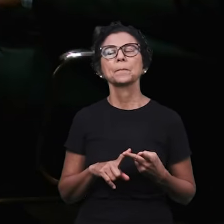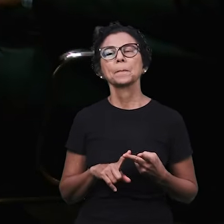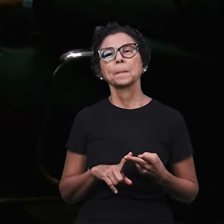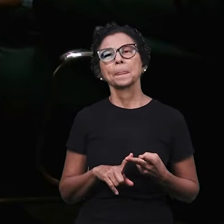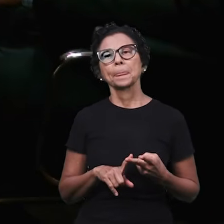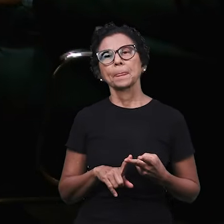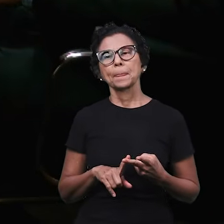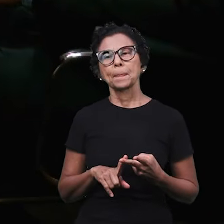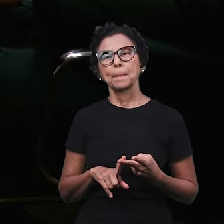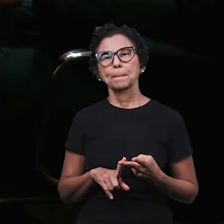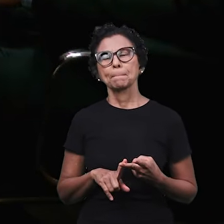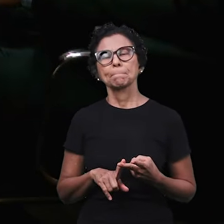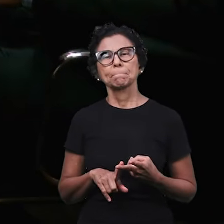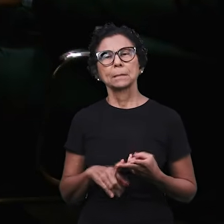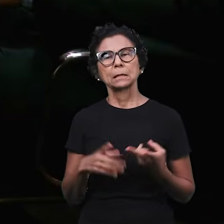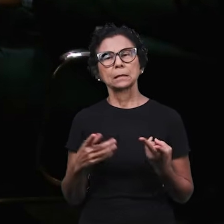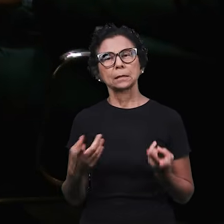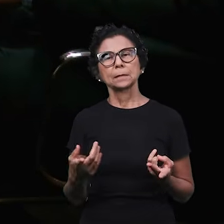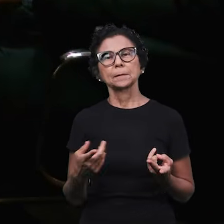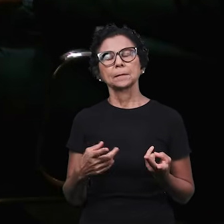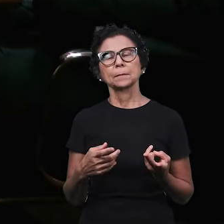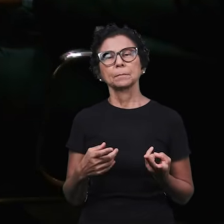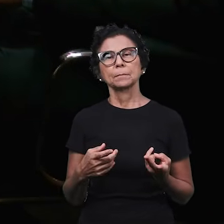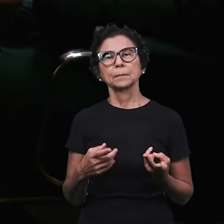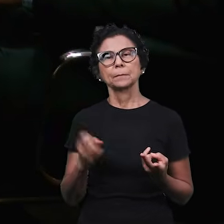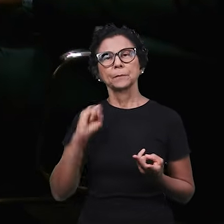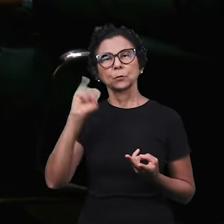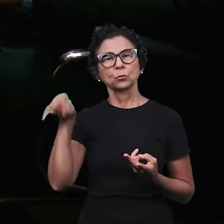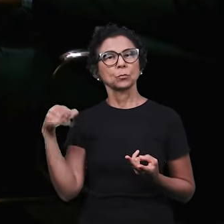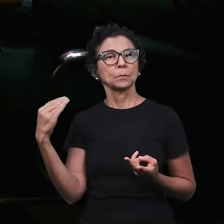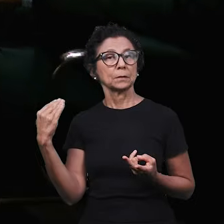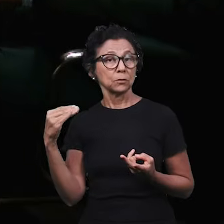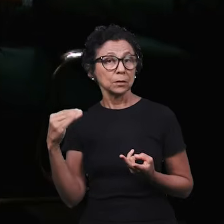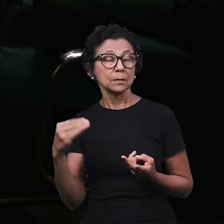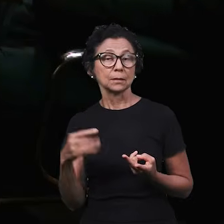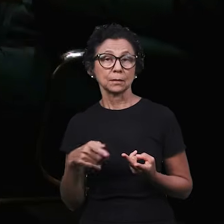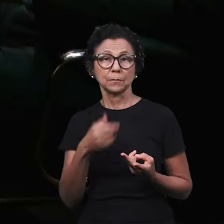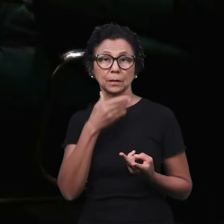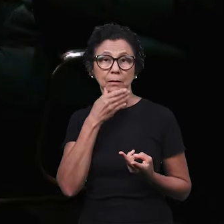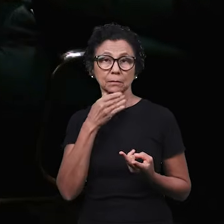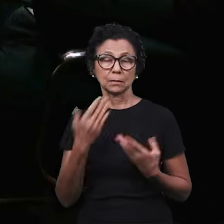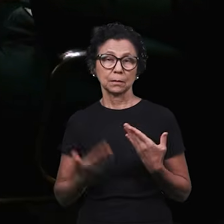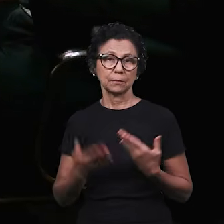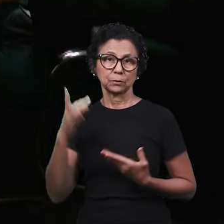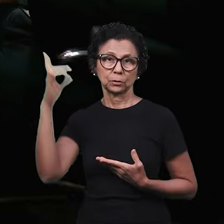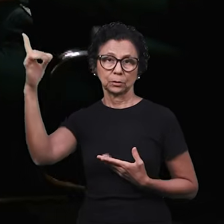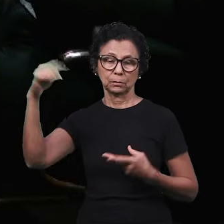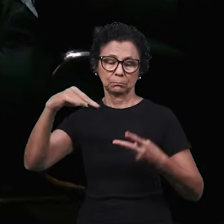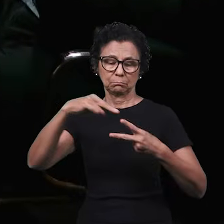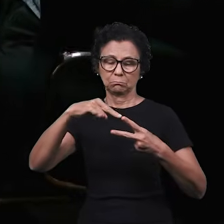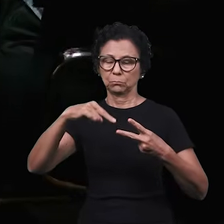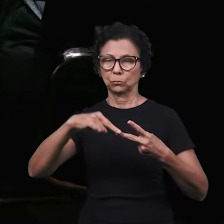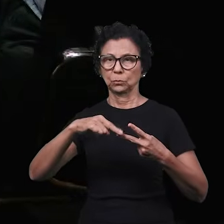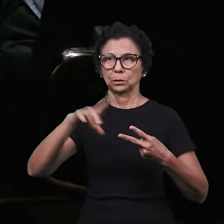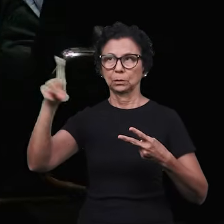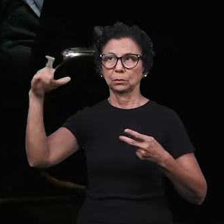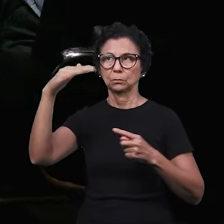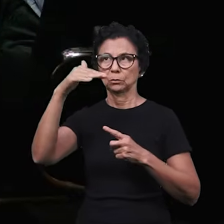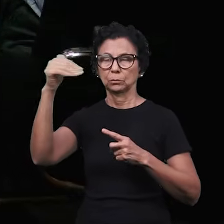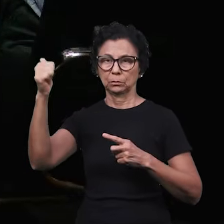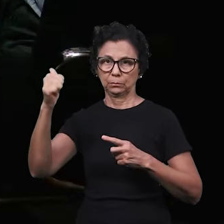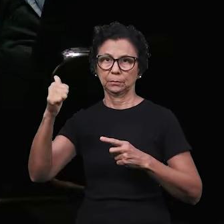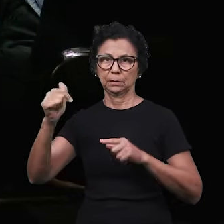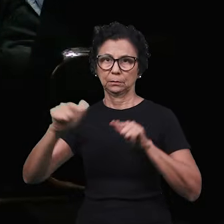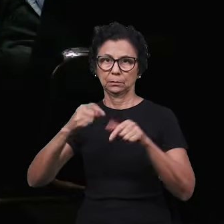essa renúncia que cabe ao servo de Deus que é chamado para realizar a obra. É